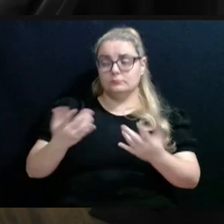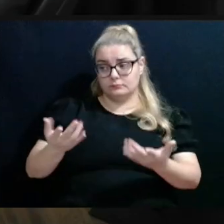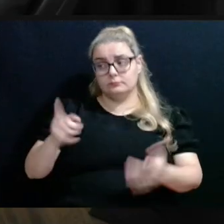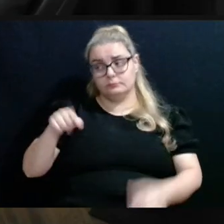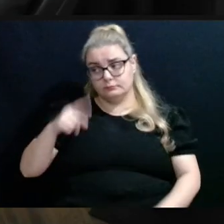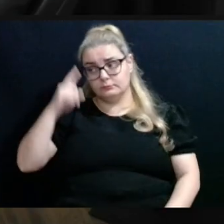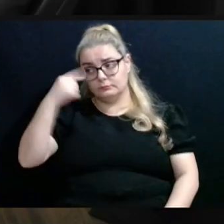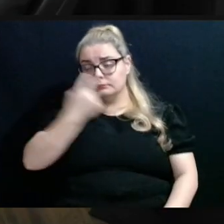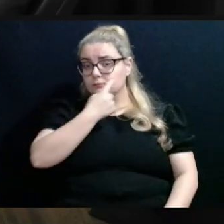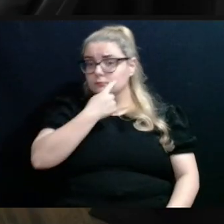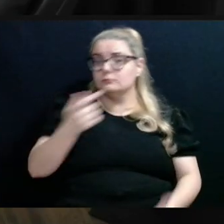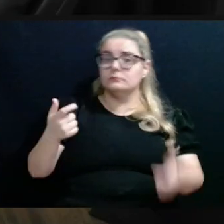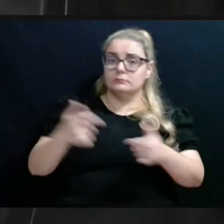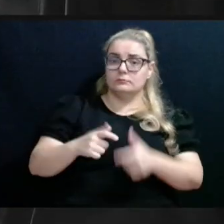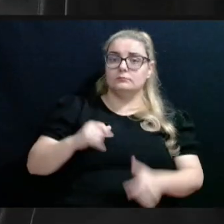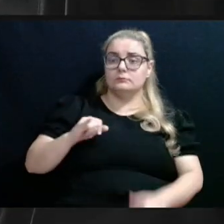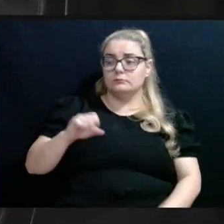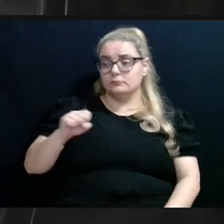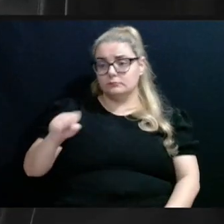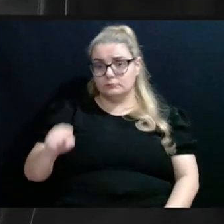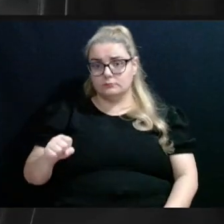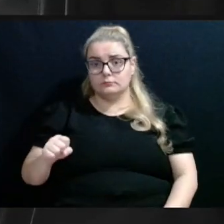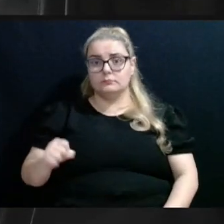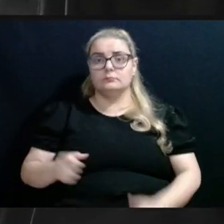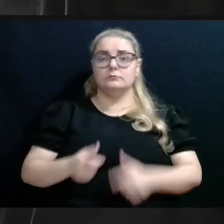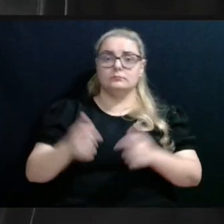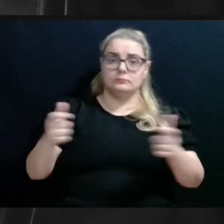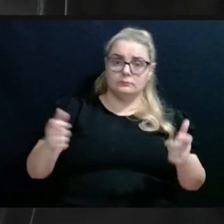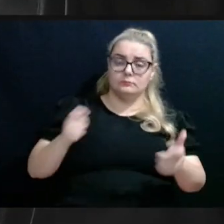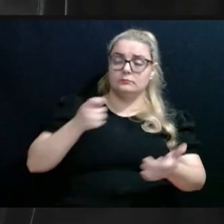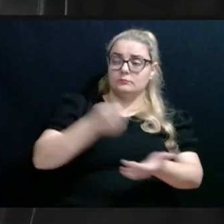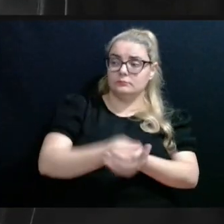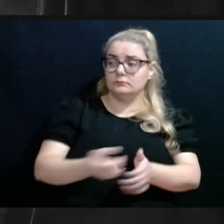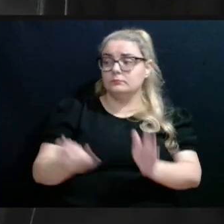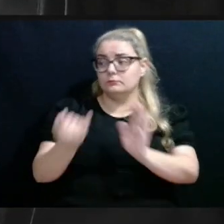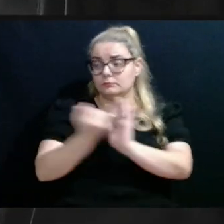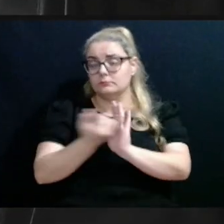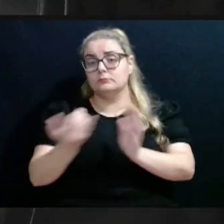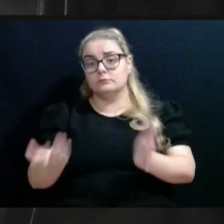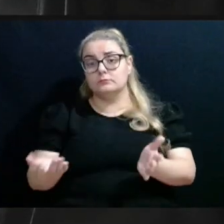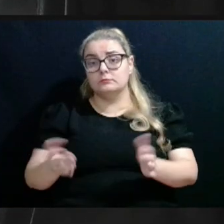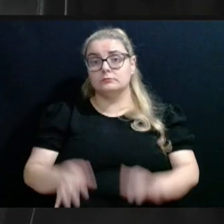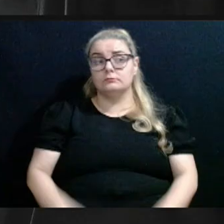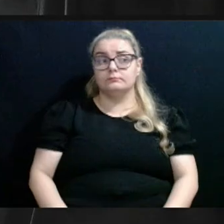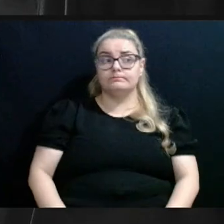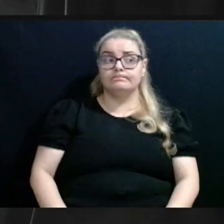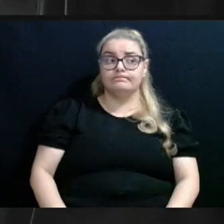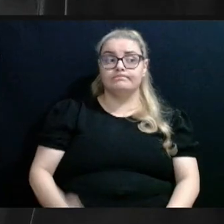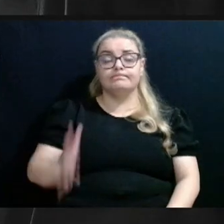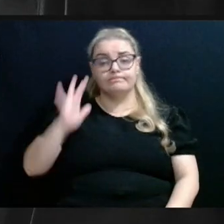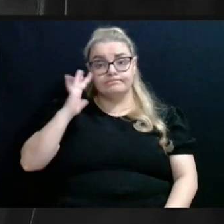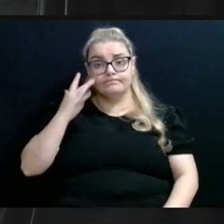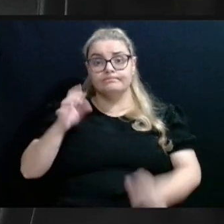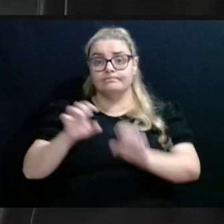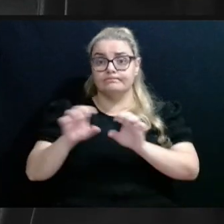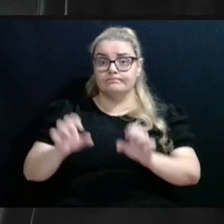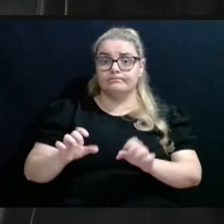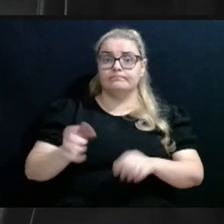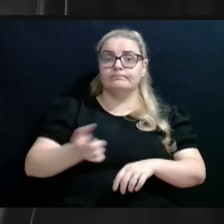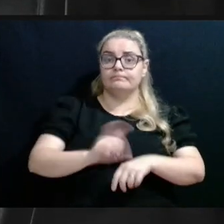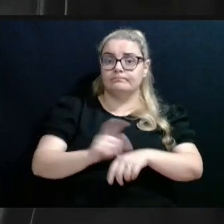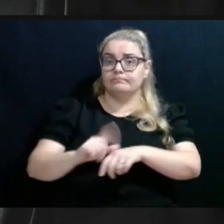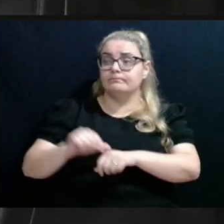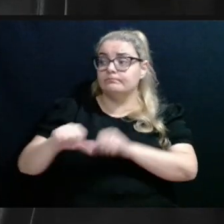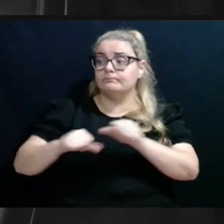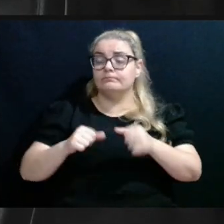Diminuindo o ISS, alongando o prazo para se pagar impostos. Mas eu acho que a estrutura do comércio mudou muito nesses últimos anos,